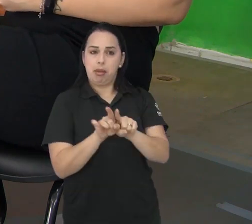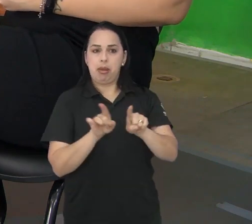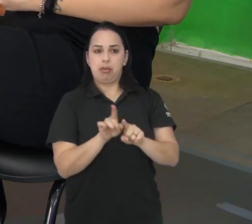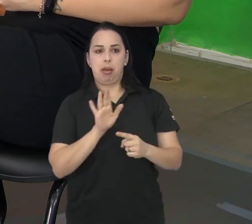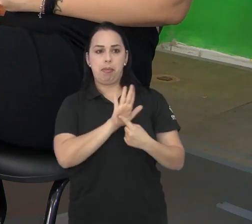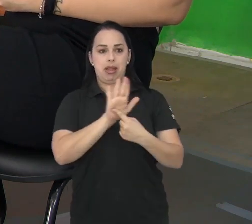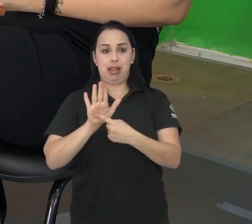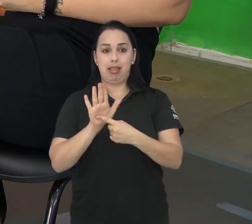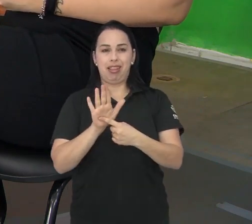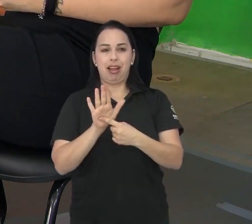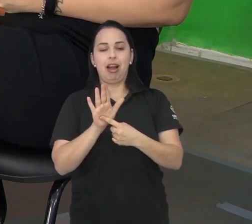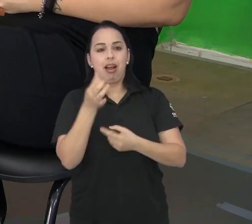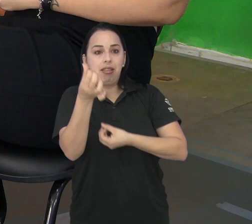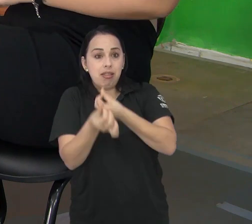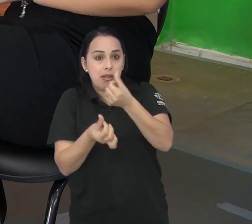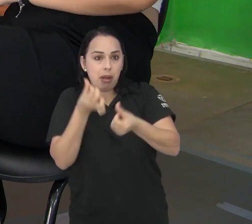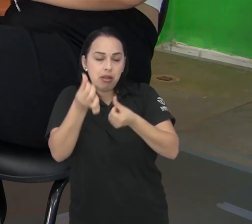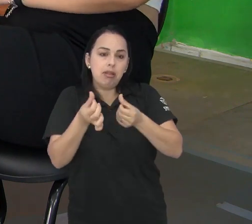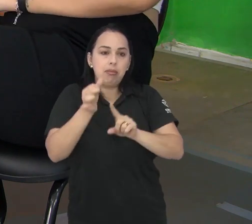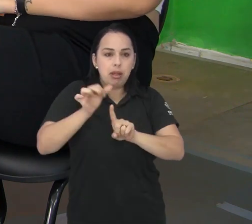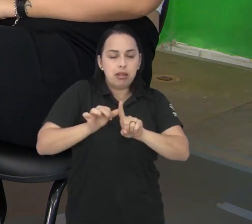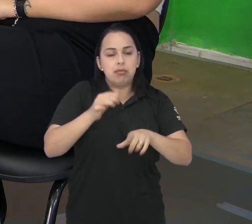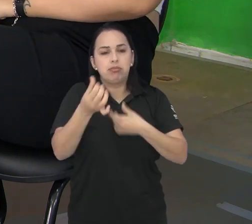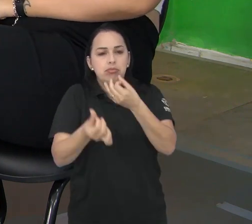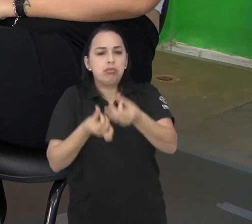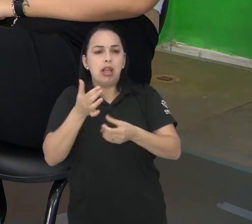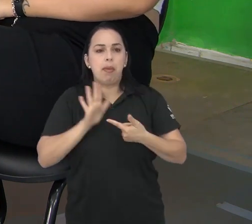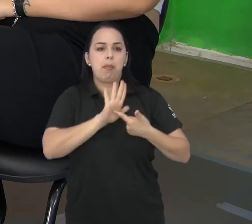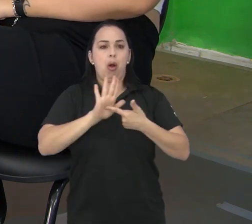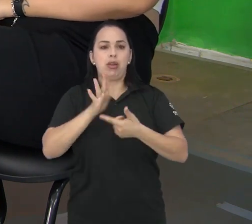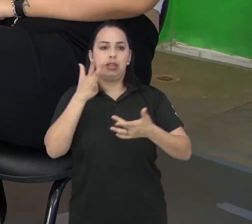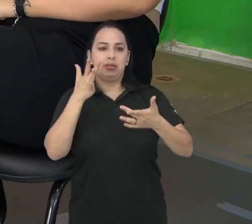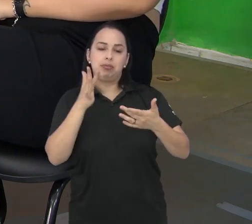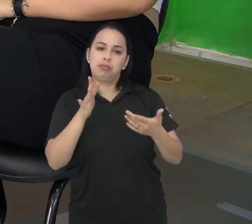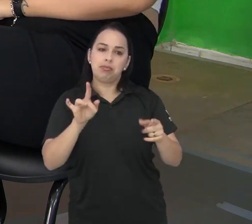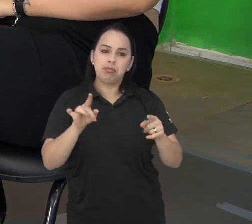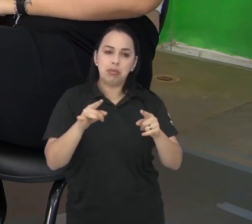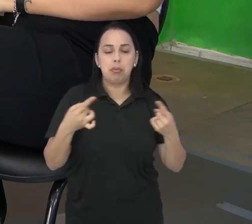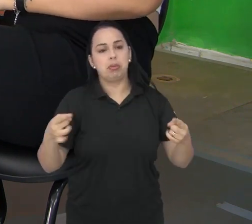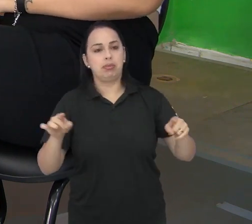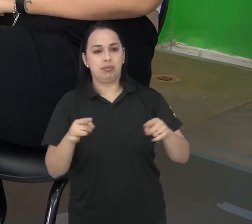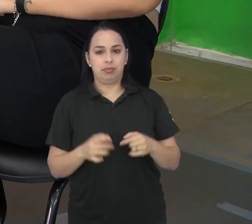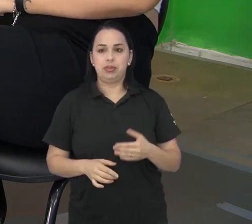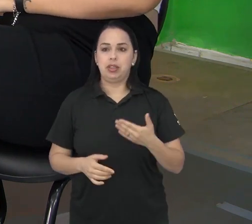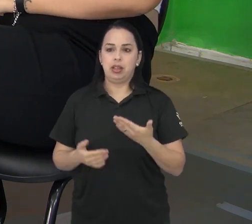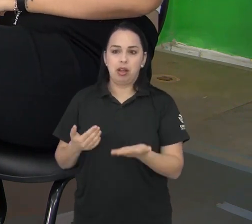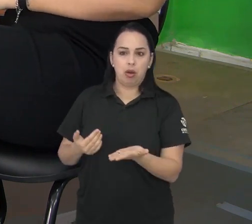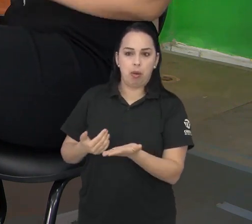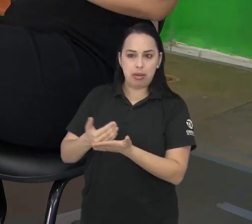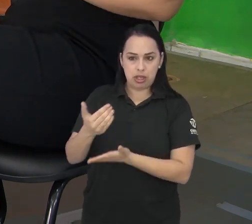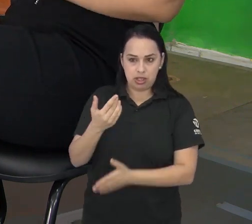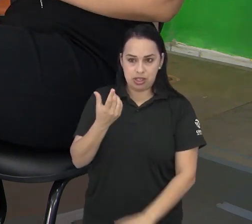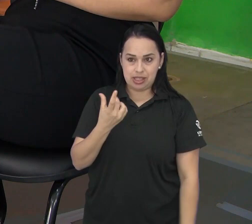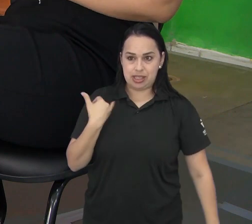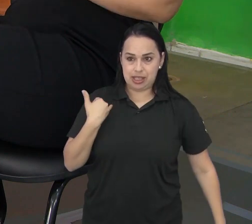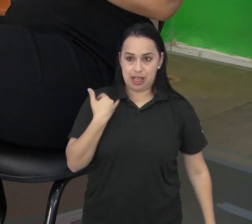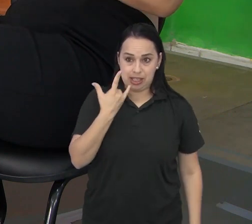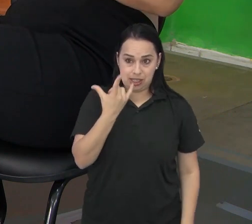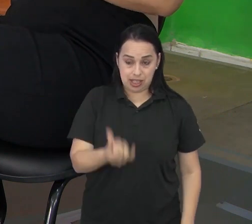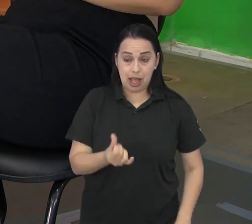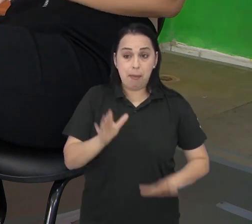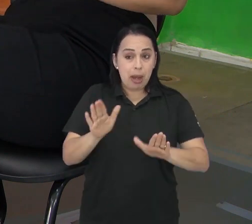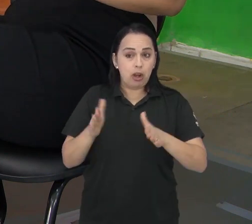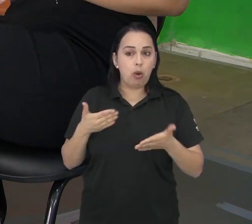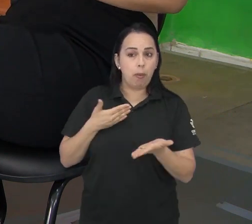que a gente tem semestralmente e pura diversão, né? E aí você começou com 16 anos no Projeto Guri, você foi